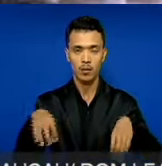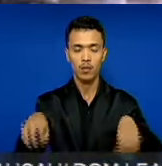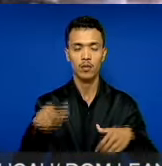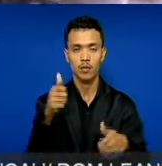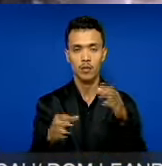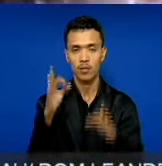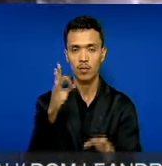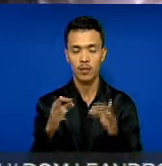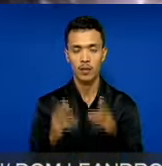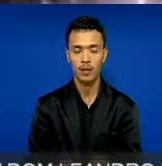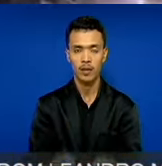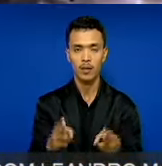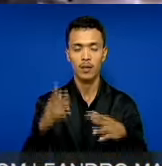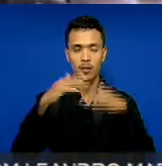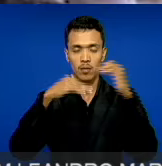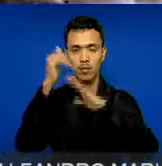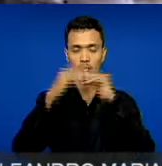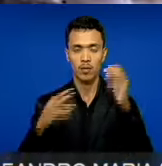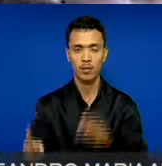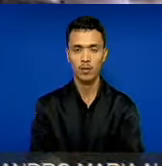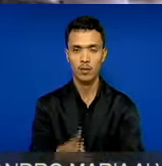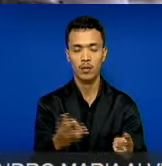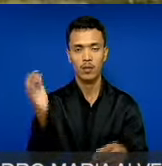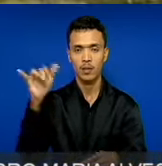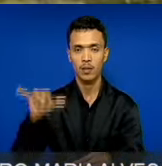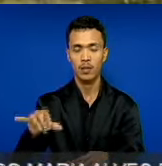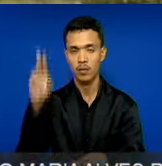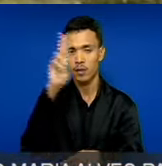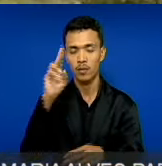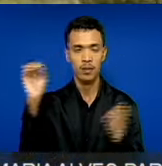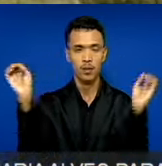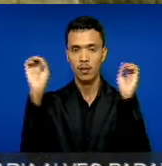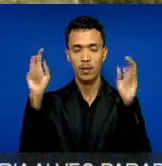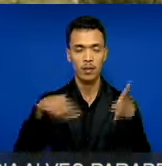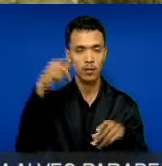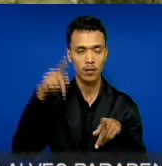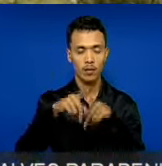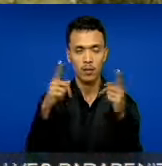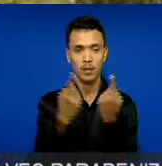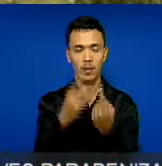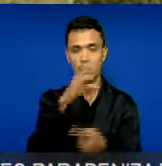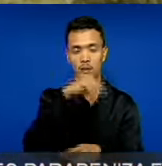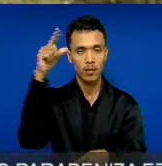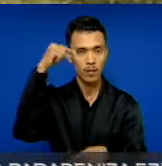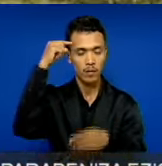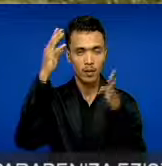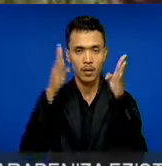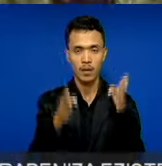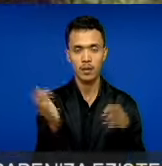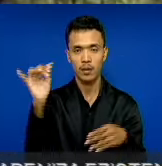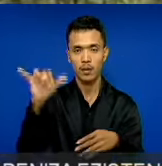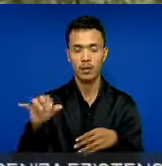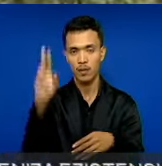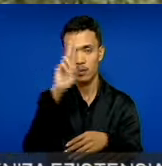Tamba projeto construção estrada ne halo sira maka atu uza. La os companhia ka governante sira maka atu uza. Mabe sira